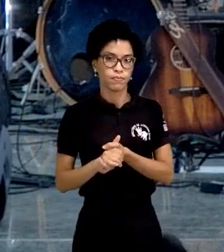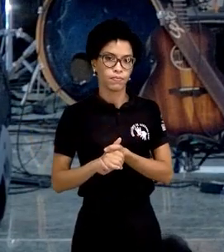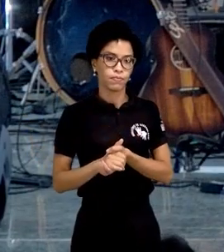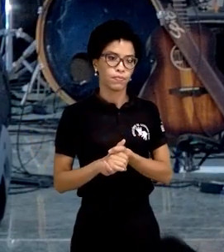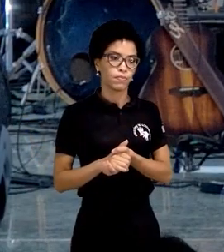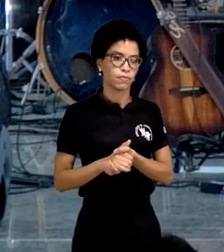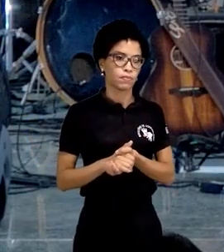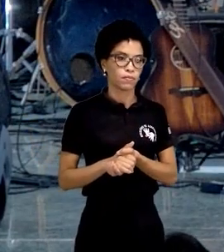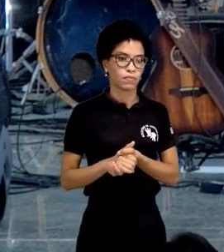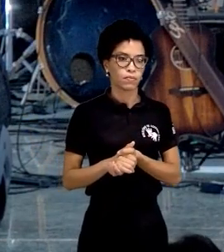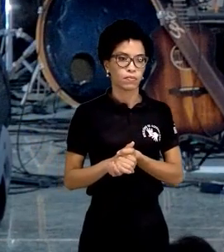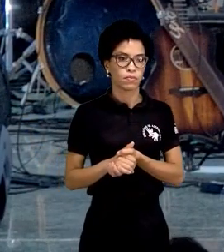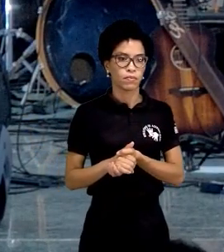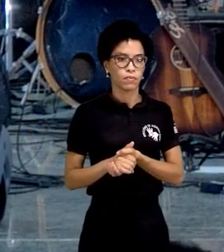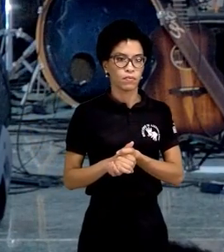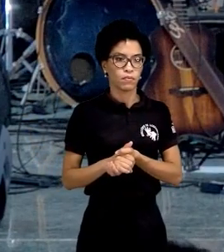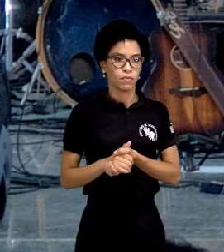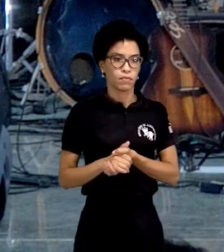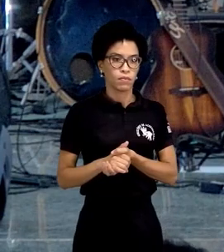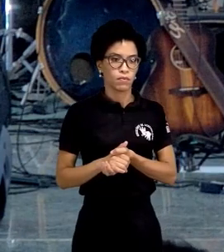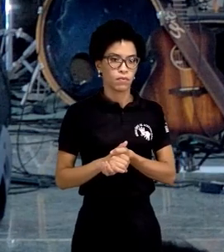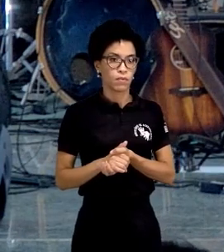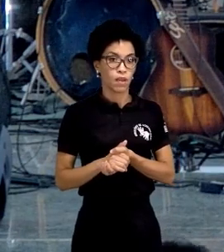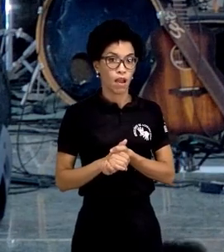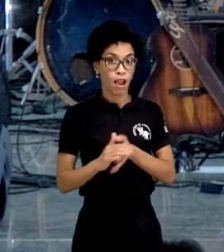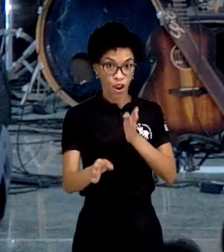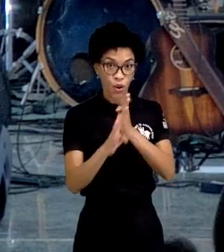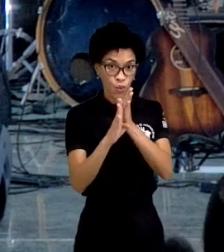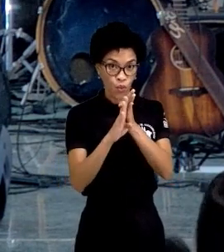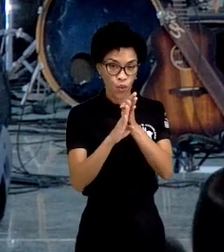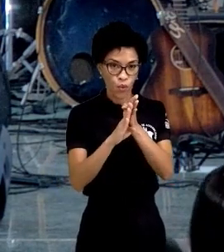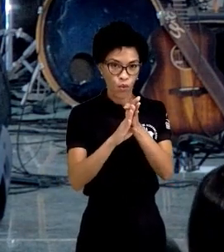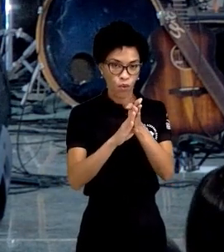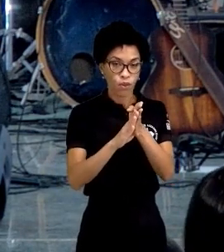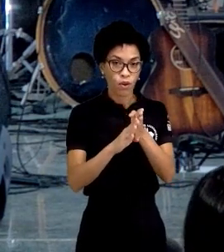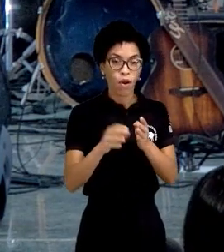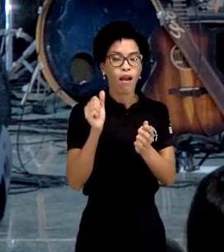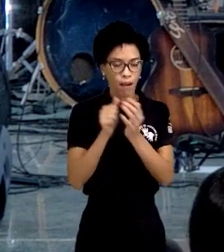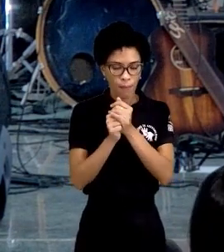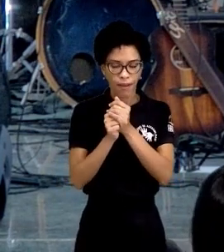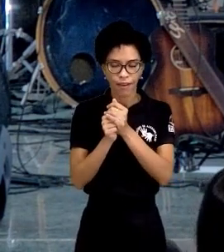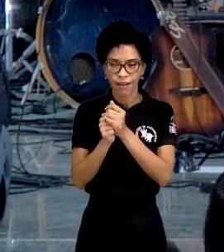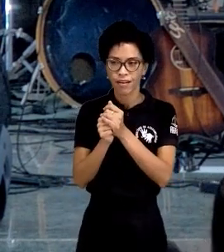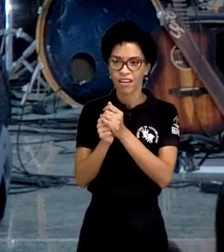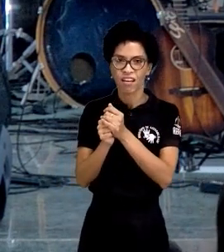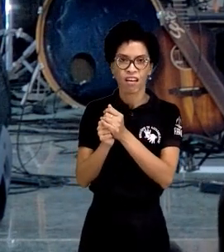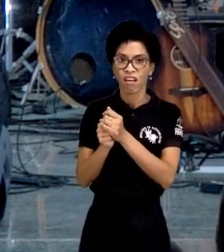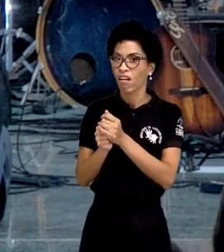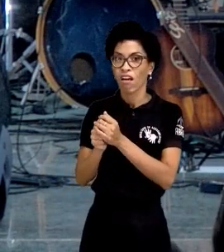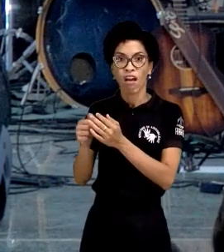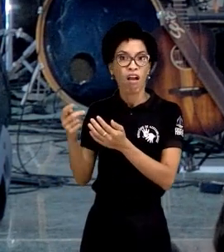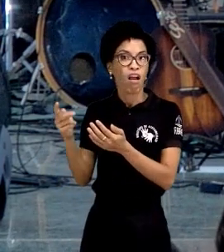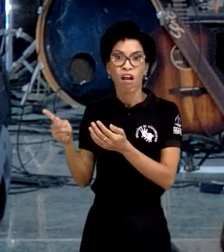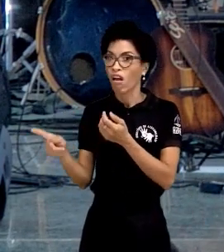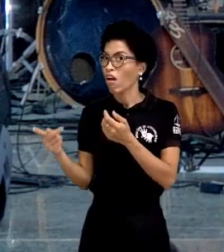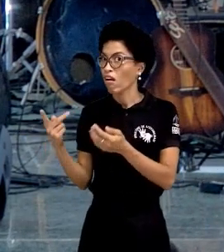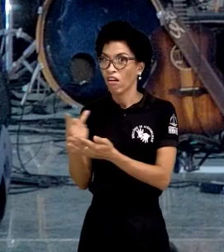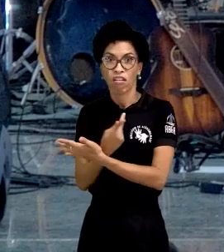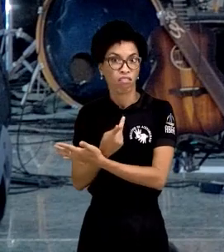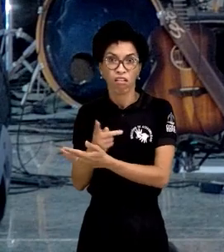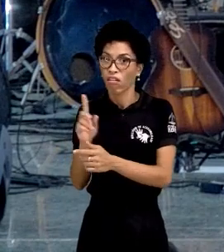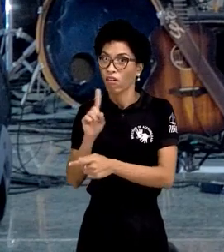amém. Quem não achou, diga misericórdia. Muita gente na misericórdia ainda. Misericórdia, Senhor.